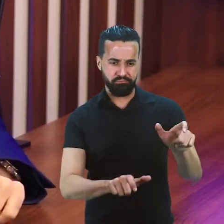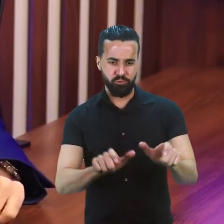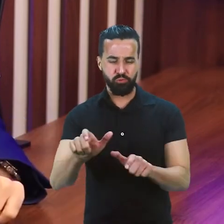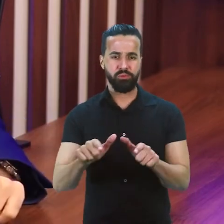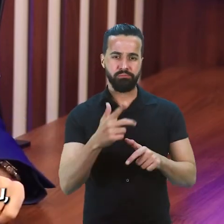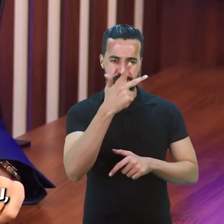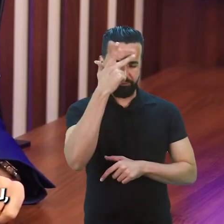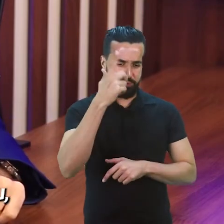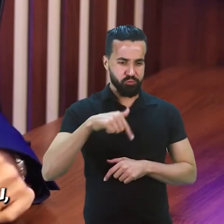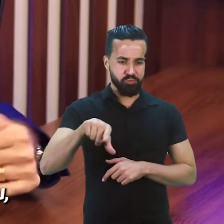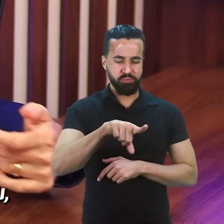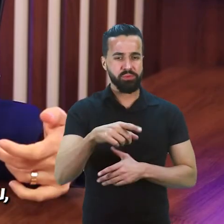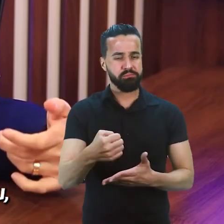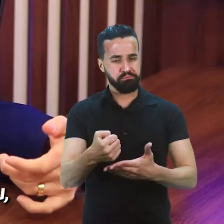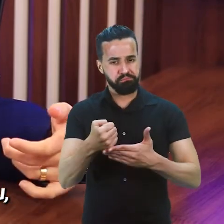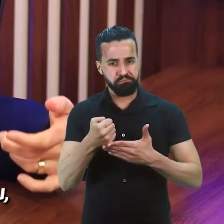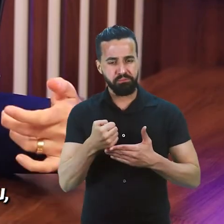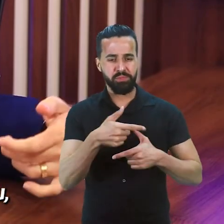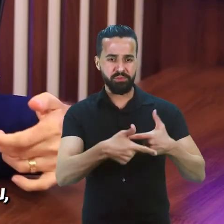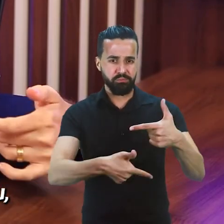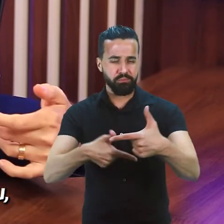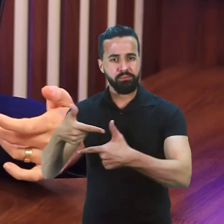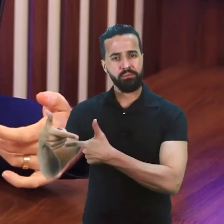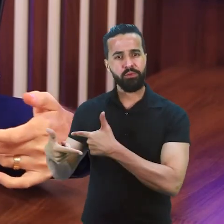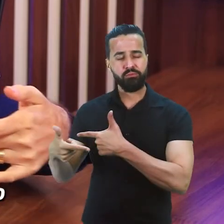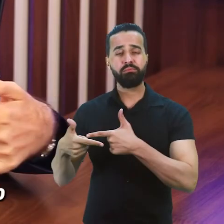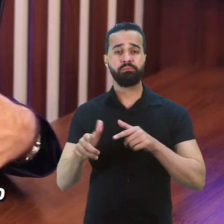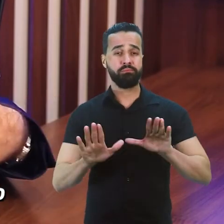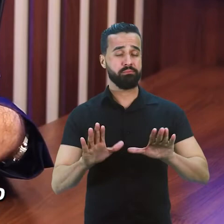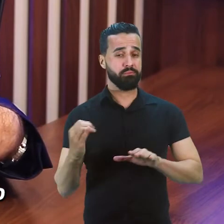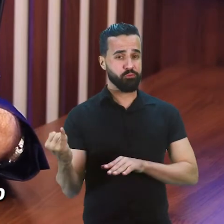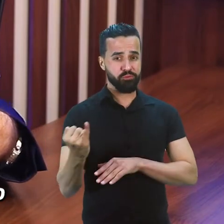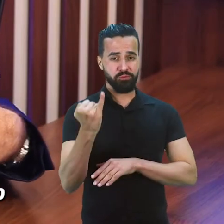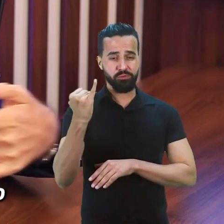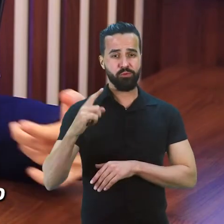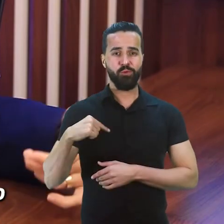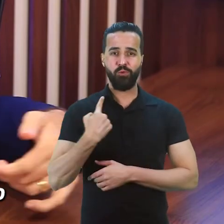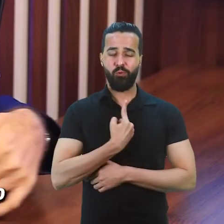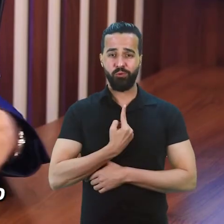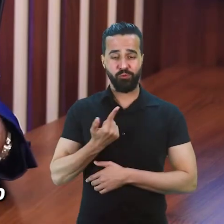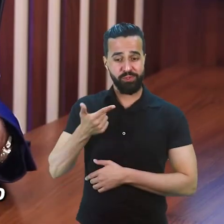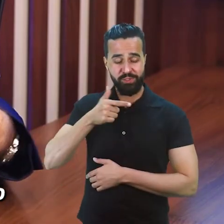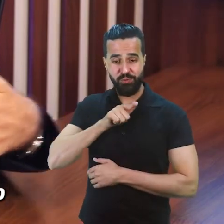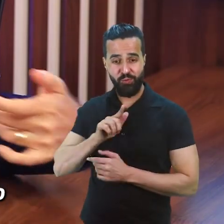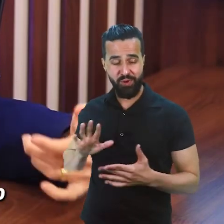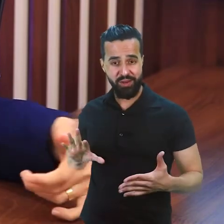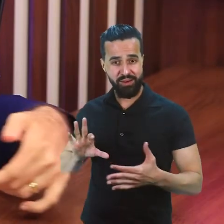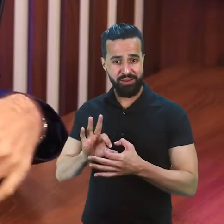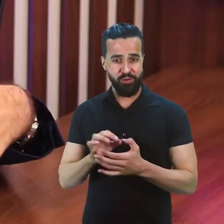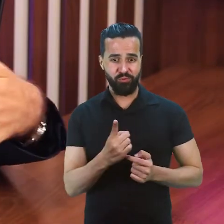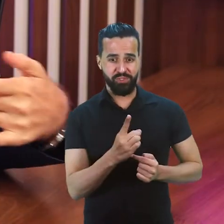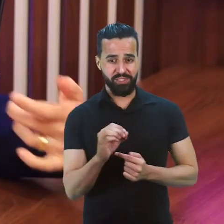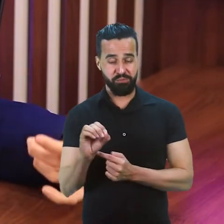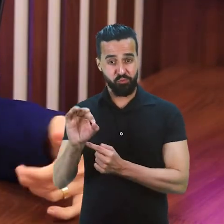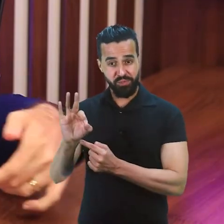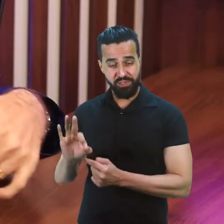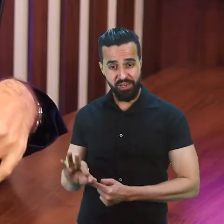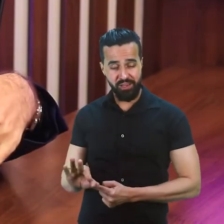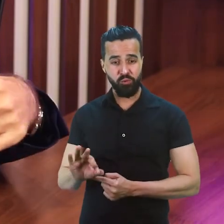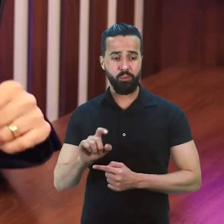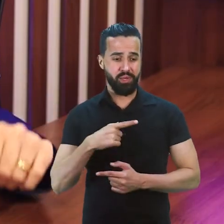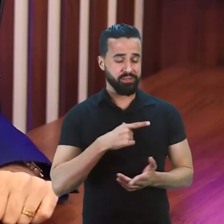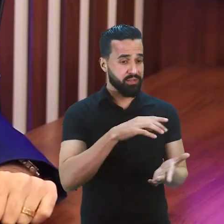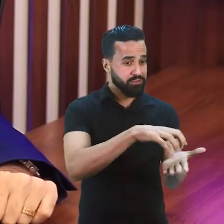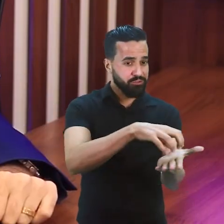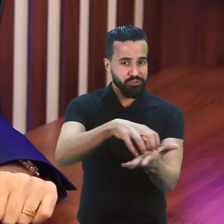mãos, né? O importante foi que a gente conseguiu, se não a união 100%, mas uma grande união do segmento, das